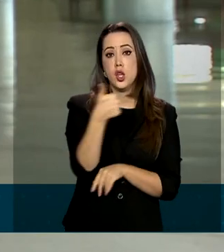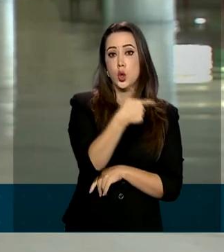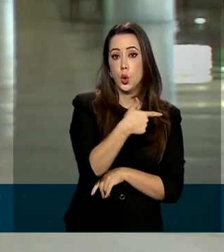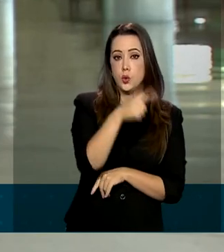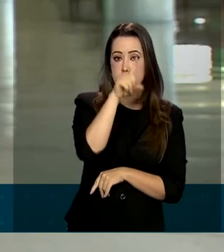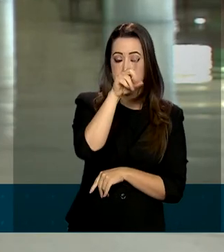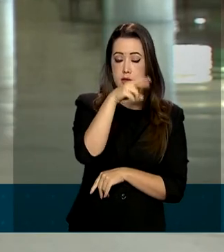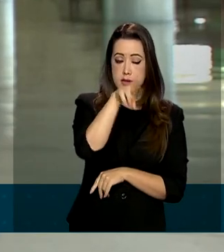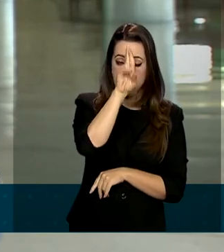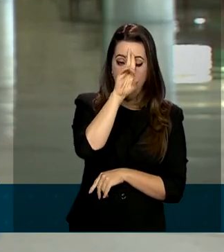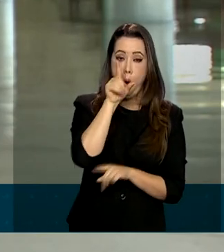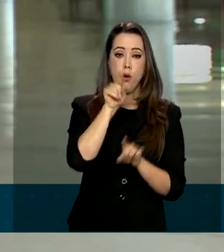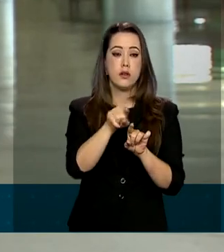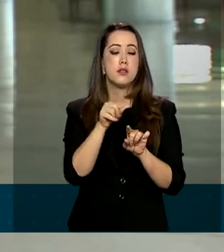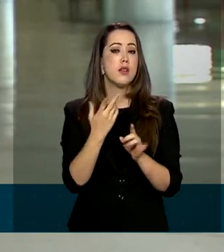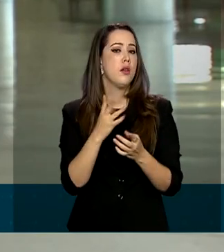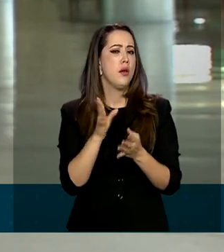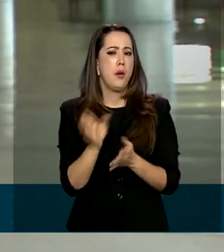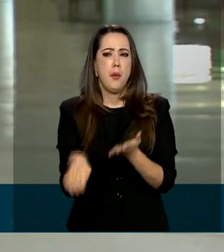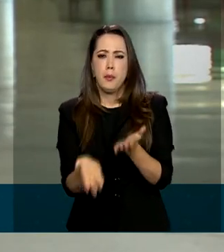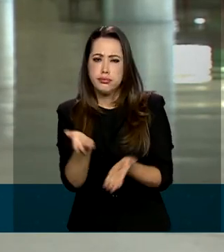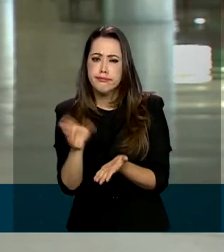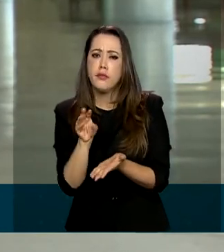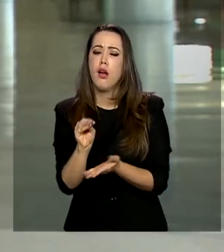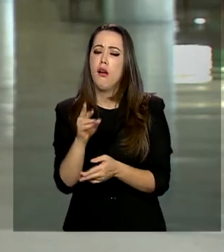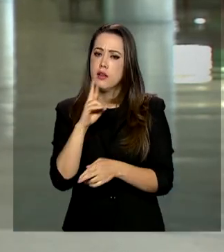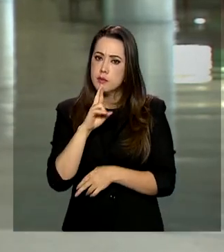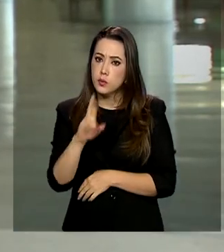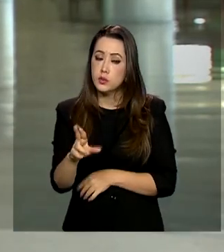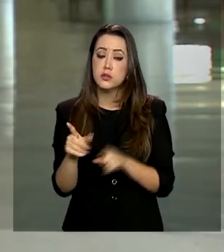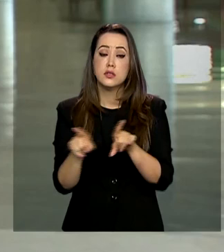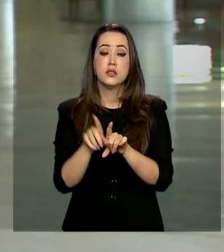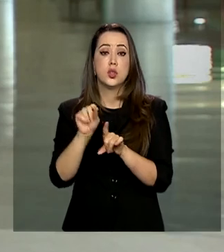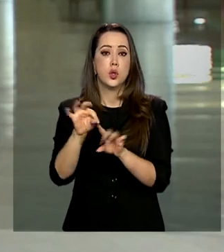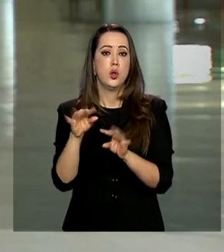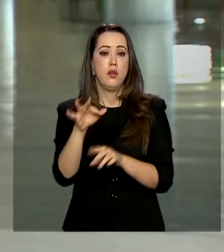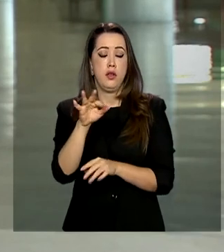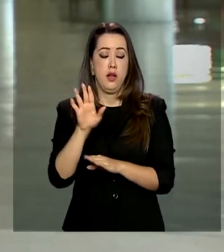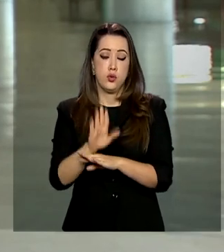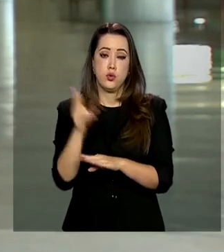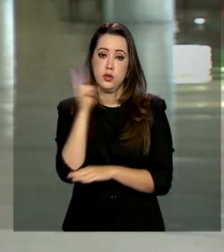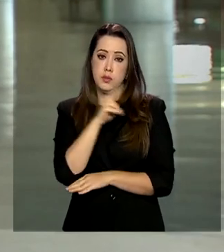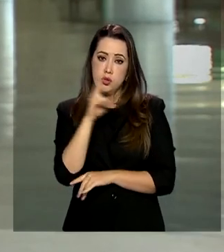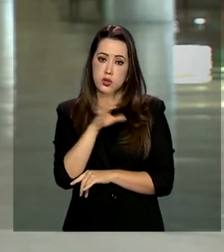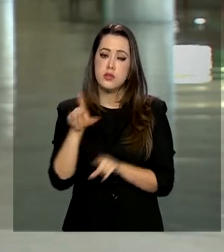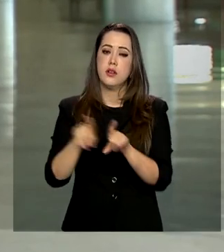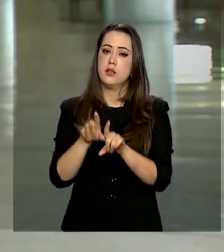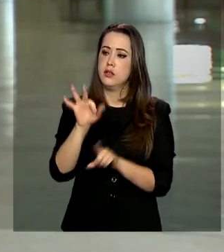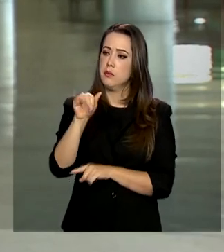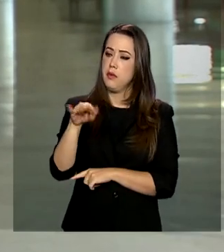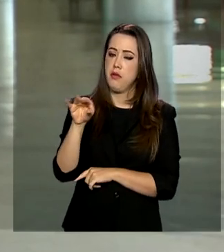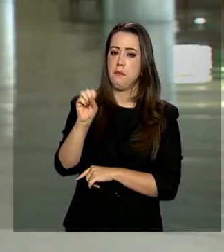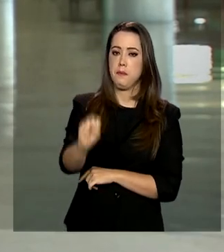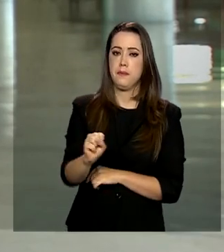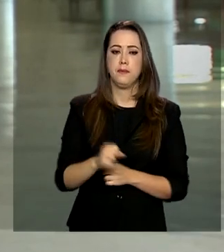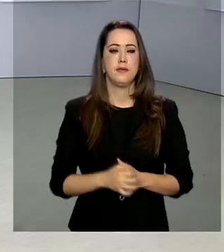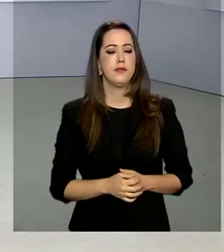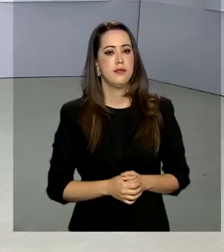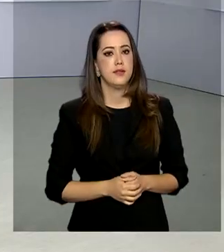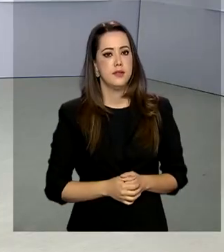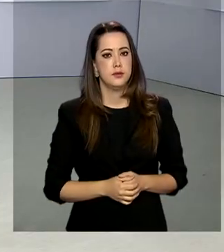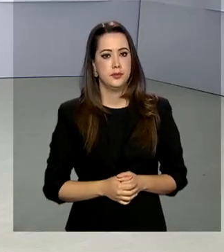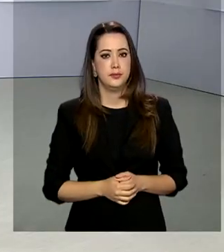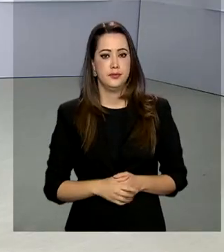para atender as demandas tanto do auxílio emergencial quanto do fgts selma dias para o governo